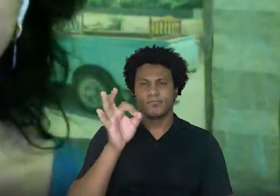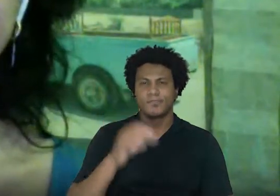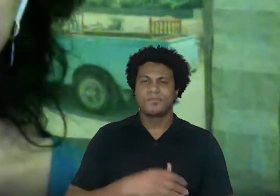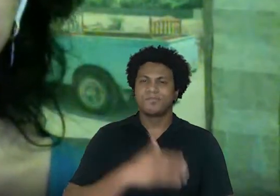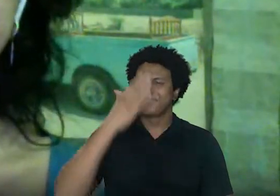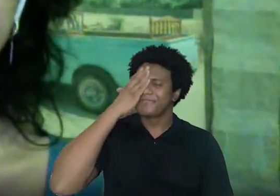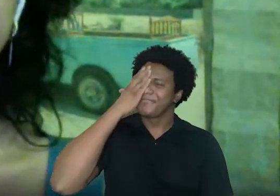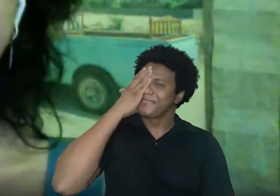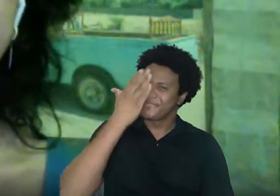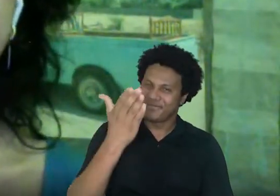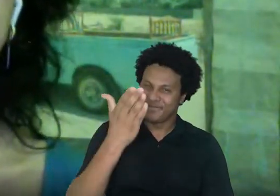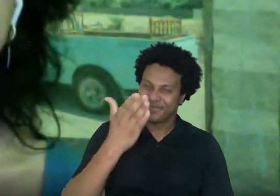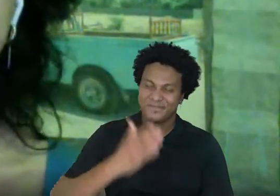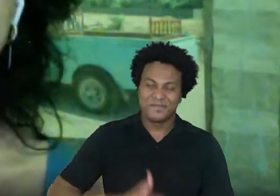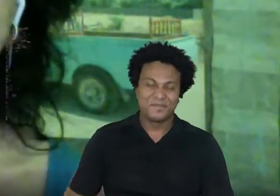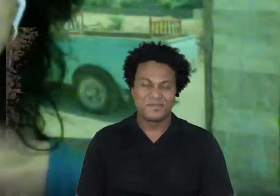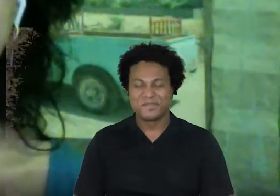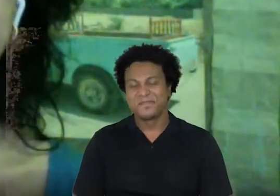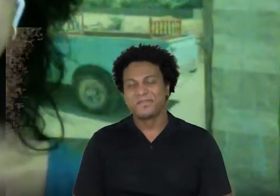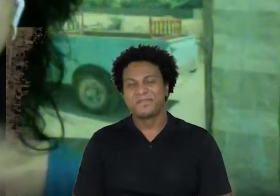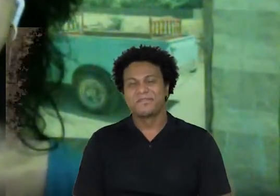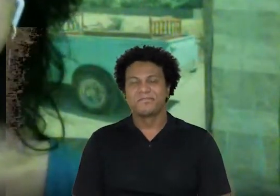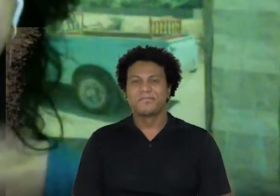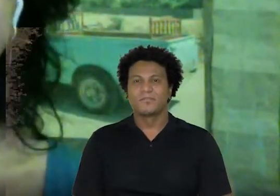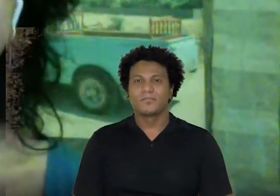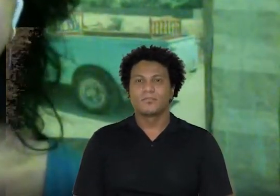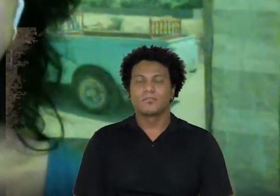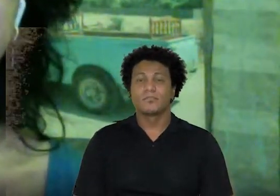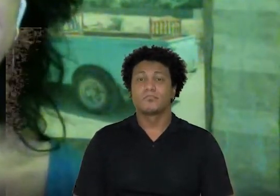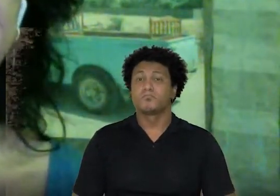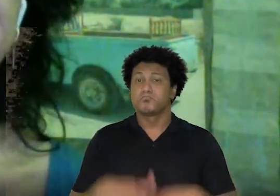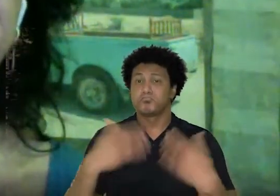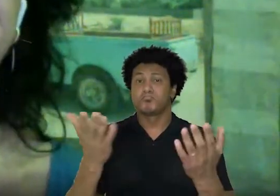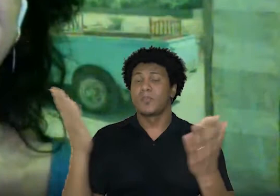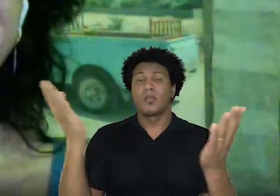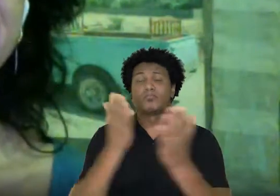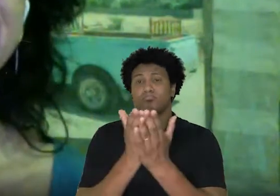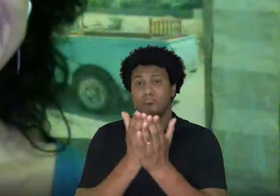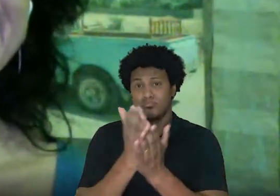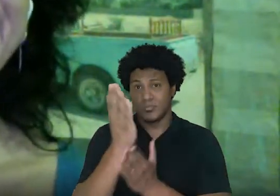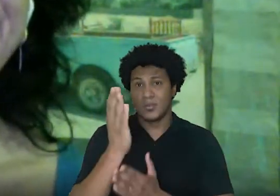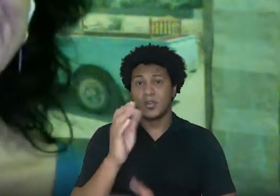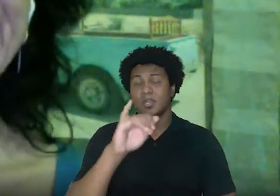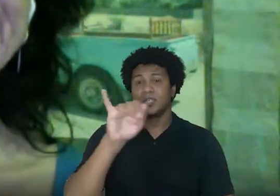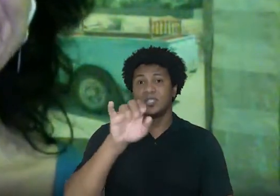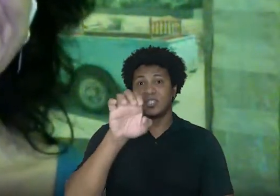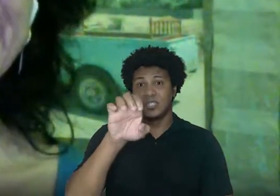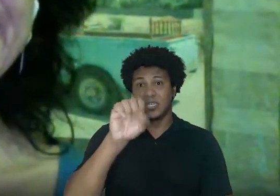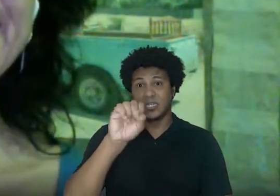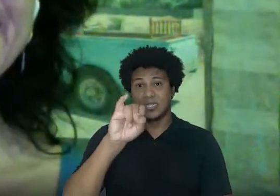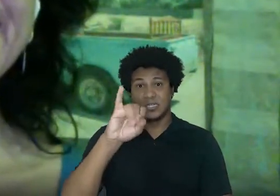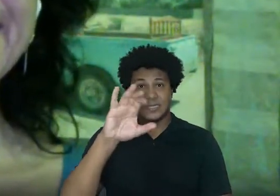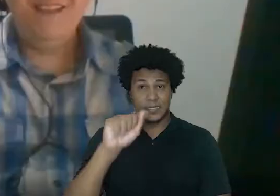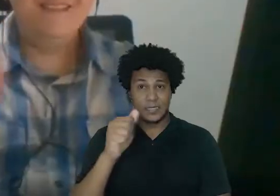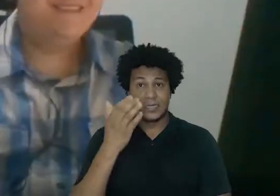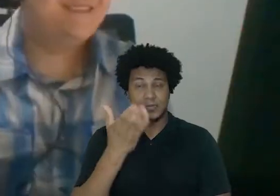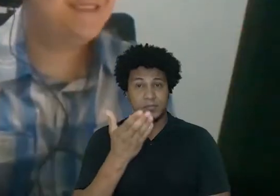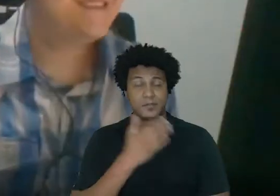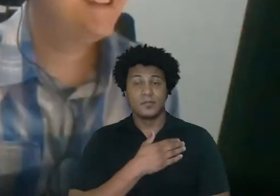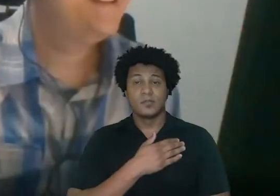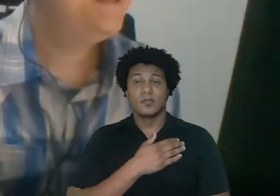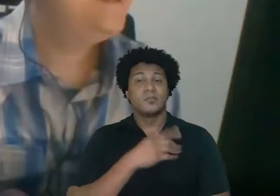muito importante mesmo. Acho esse aspecto dialógico é extremamente importante nesse processo. Obrigada, Edgar.